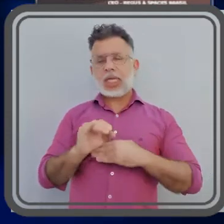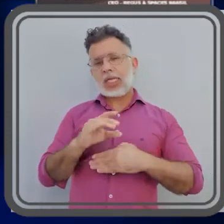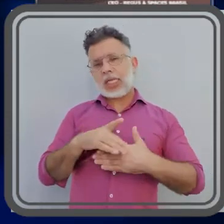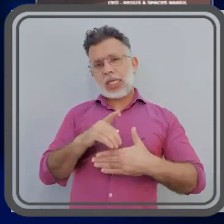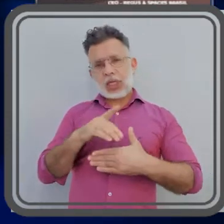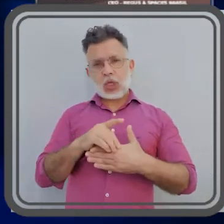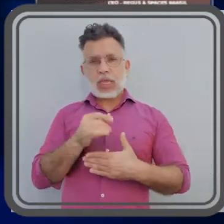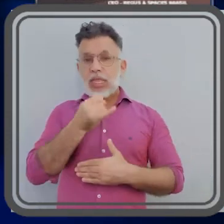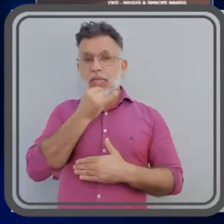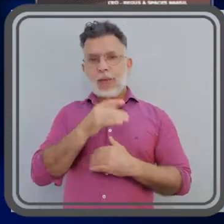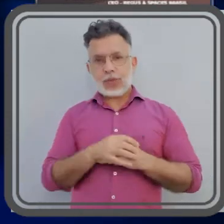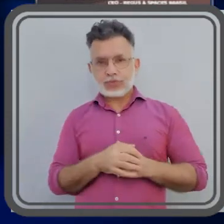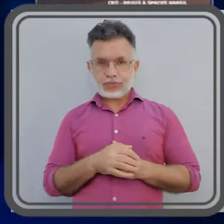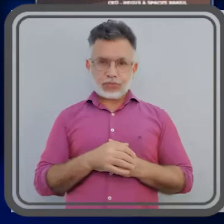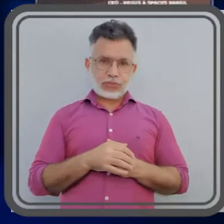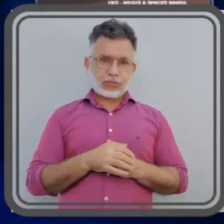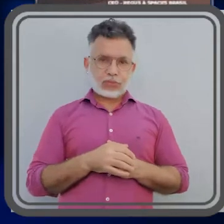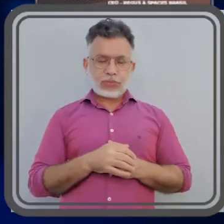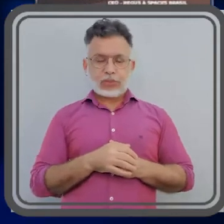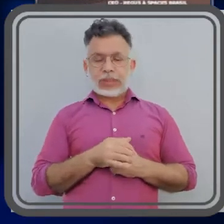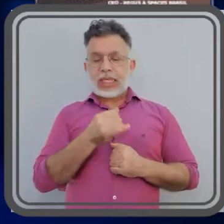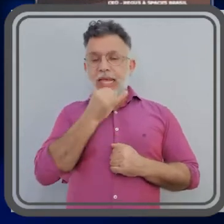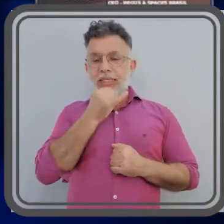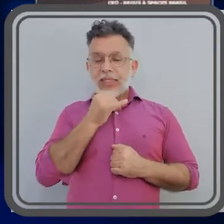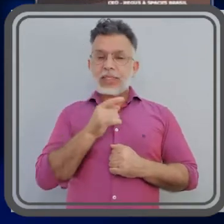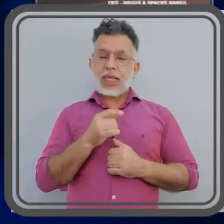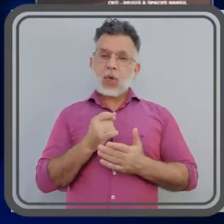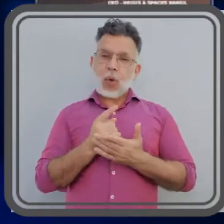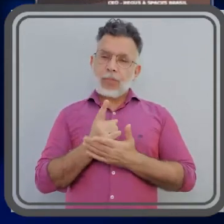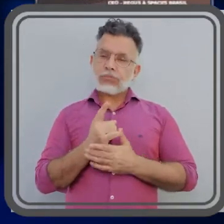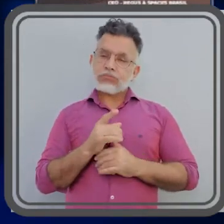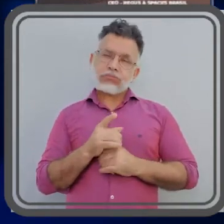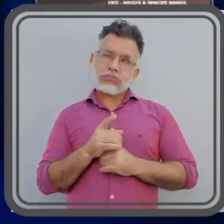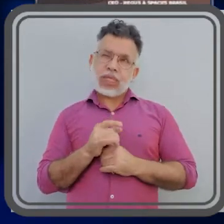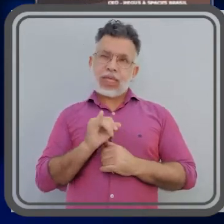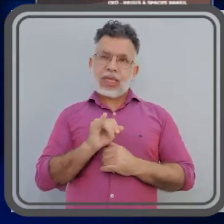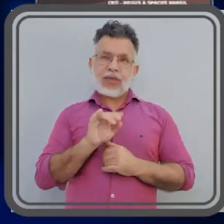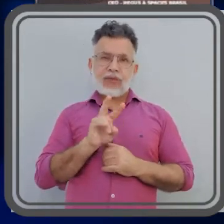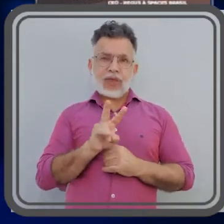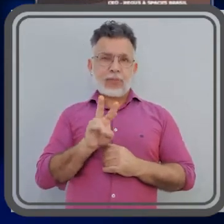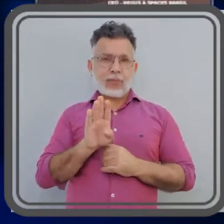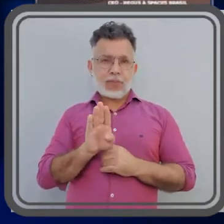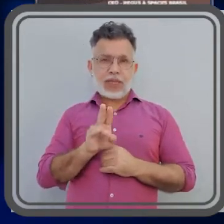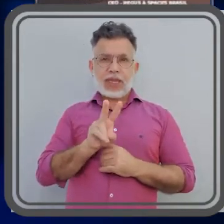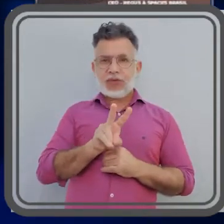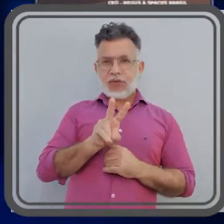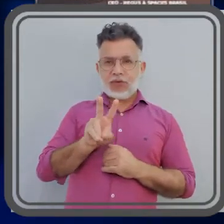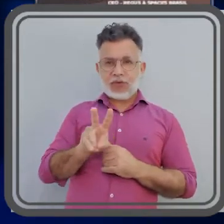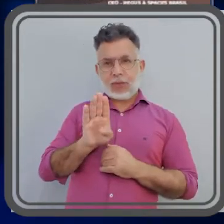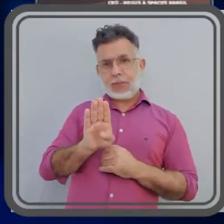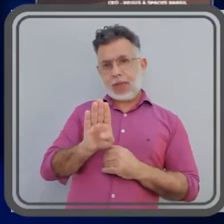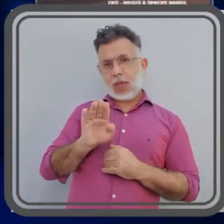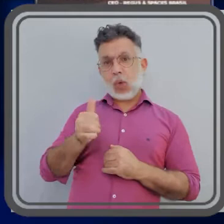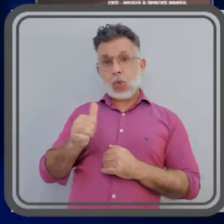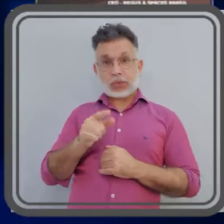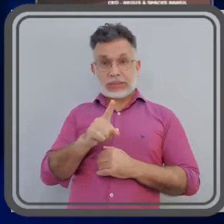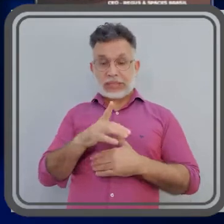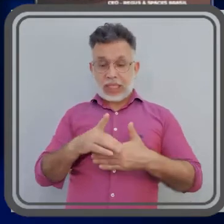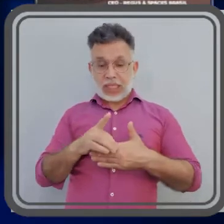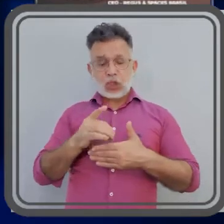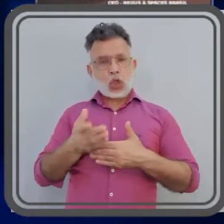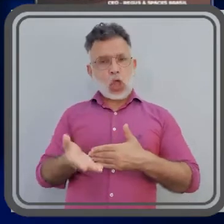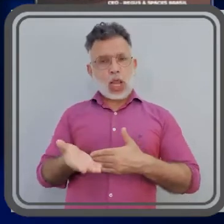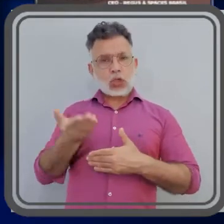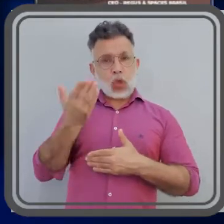do SP500, o IVVB11. Ele é cotado em real, mas ele é atrelado ao dólar. Se o dólar sobe, geralmente ele